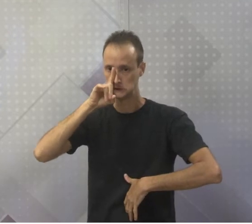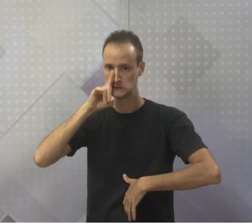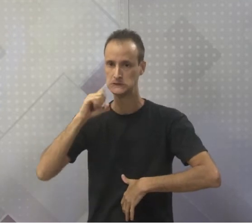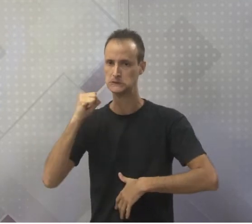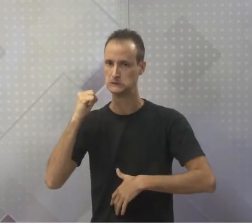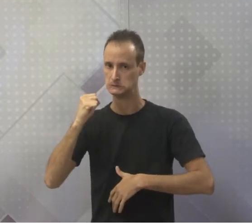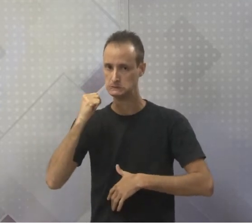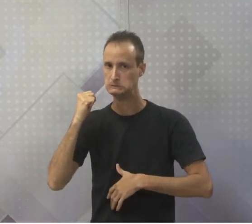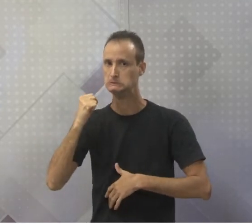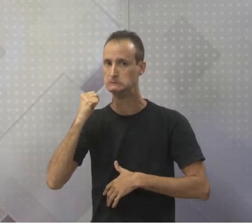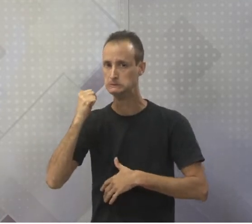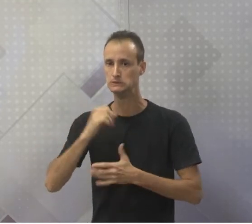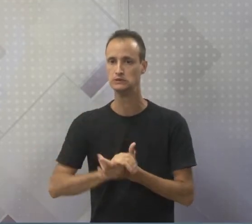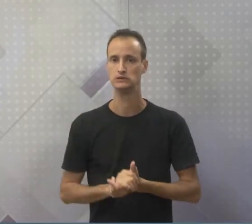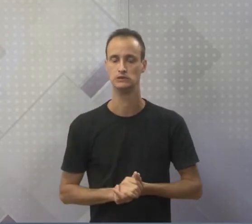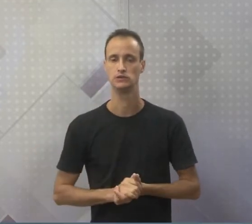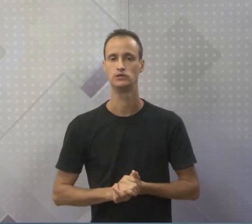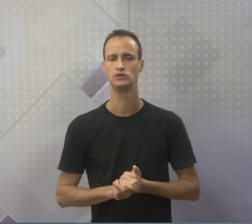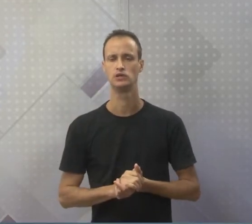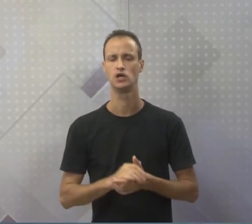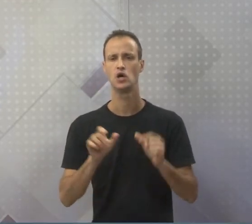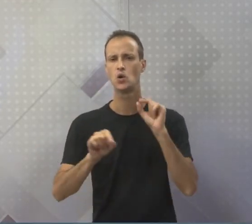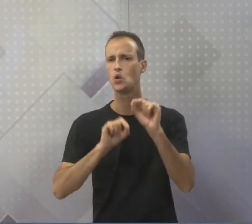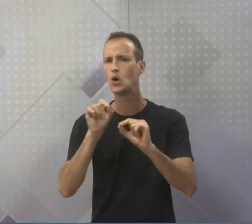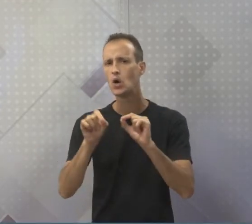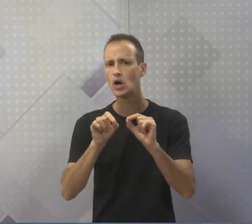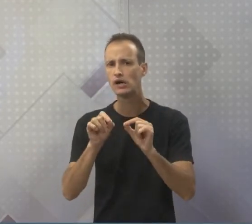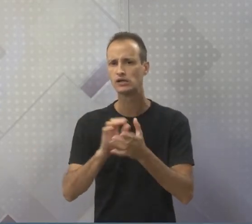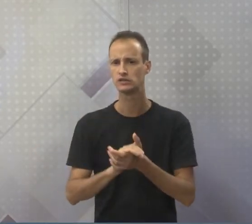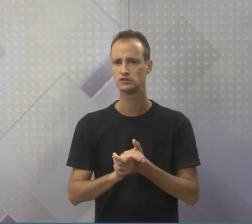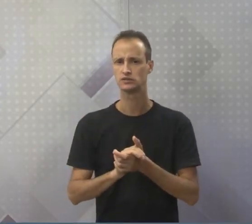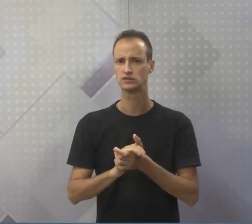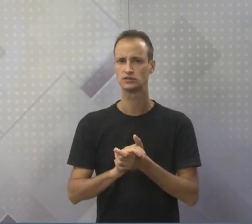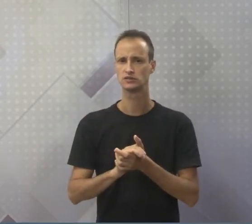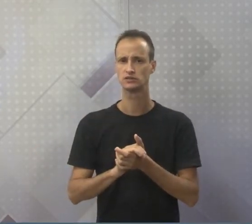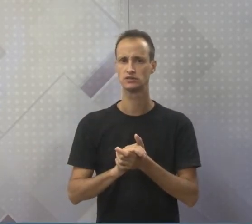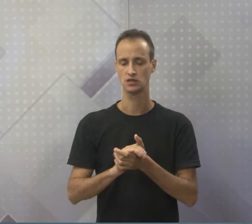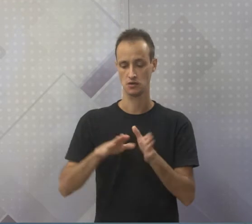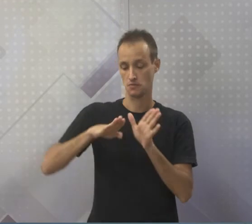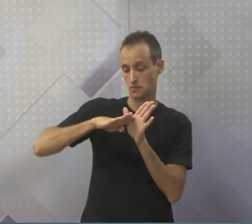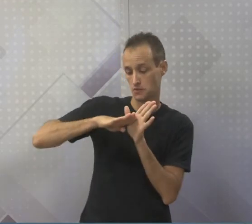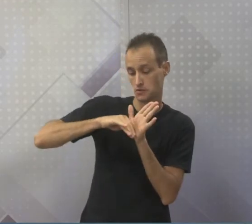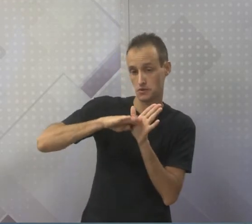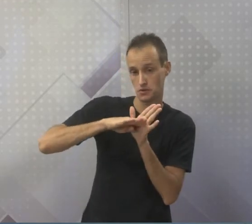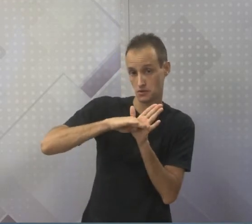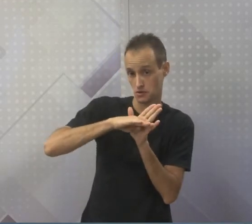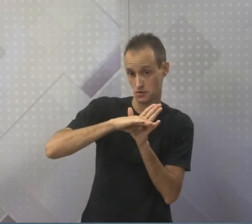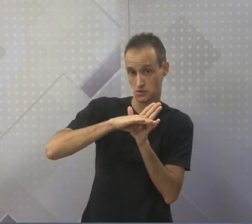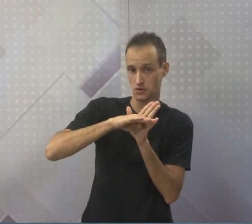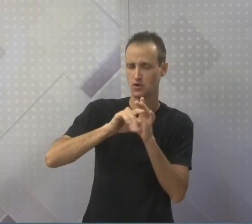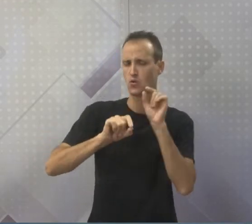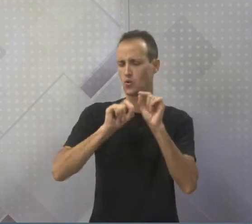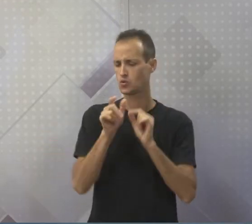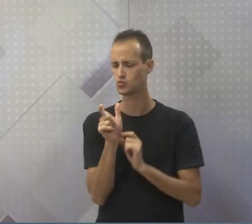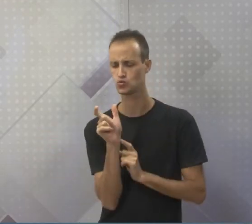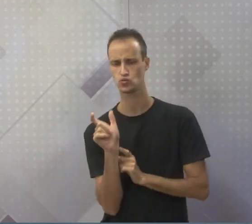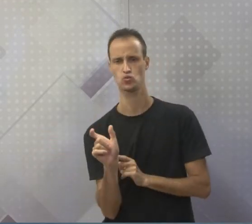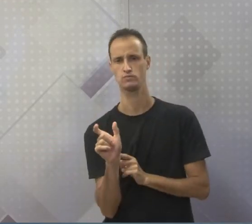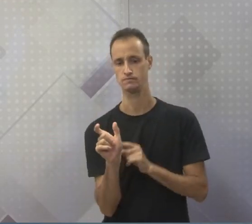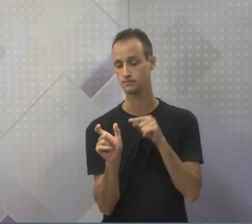gravíssima, tá? E é provocada por um organismo que a gente chama de bactéria. Essa bactéria tem um